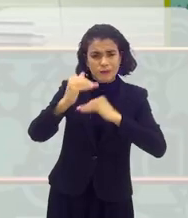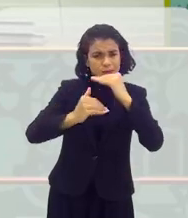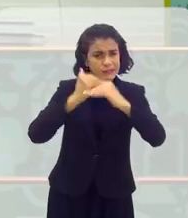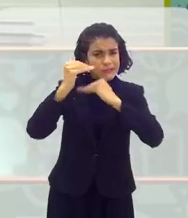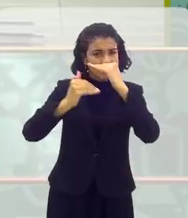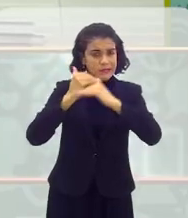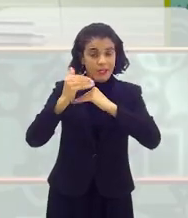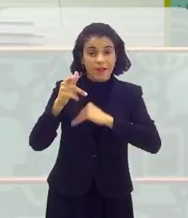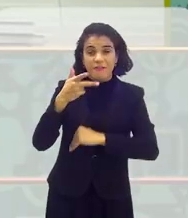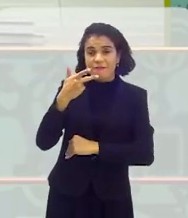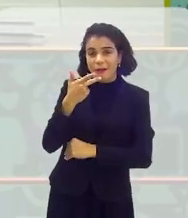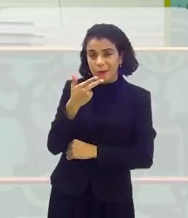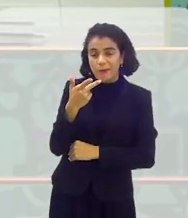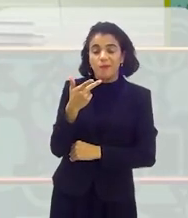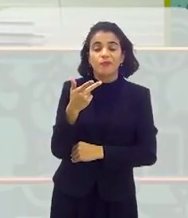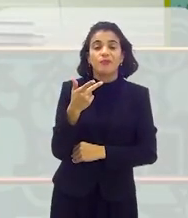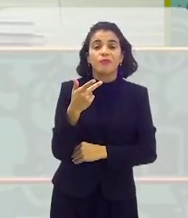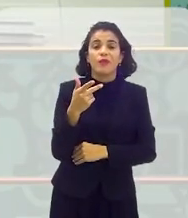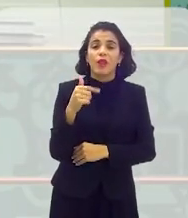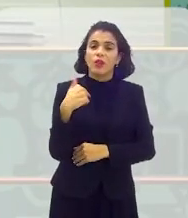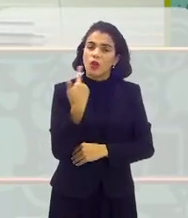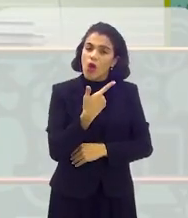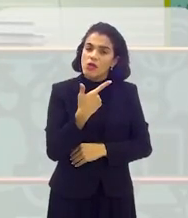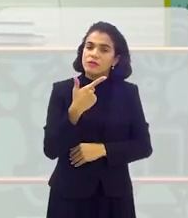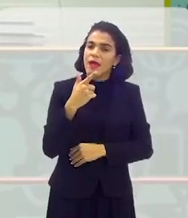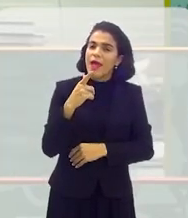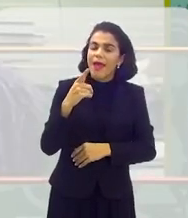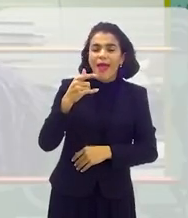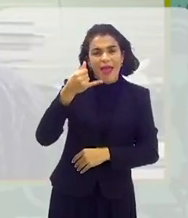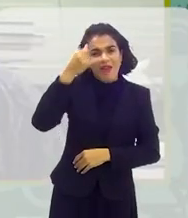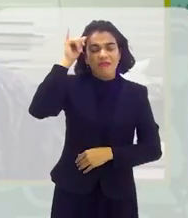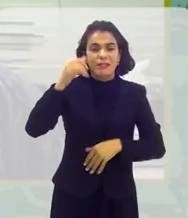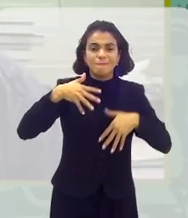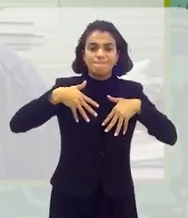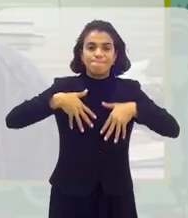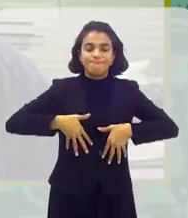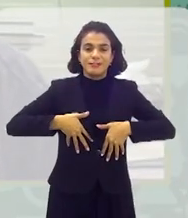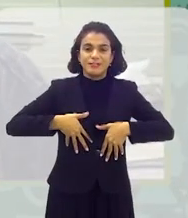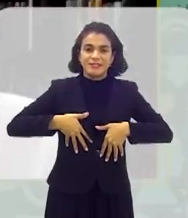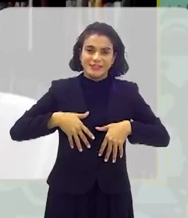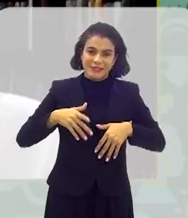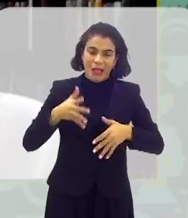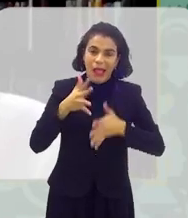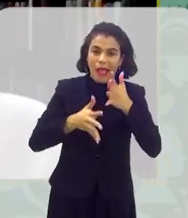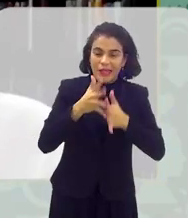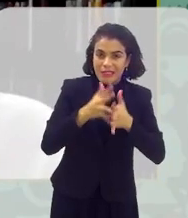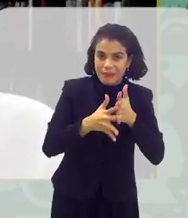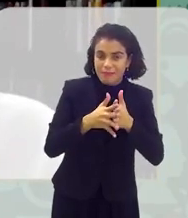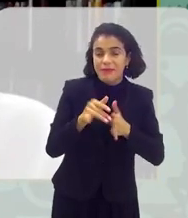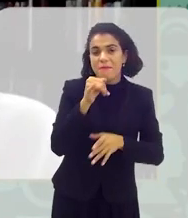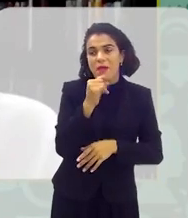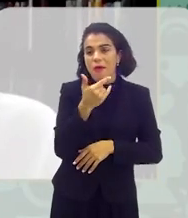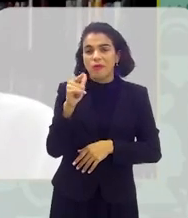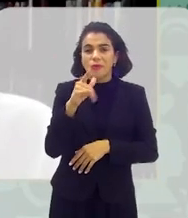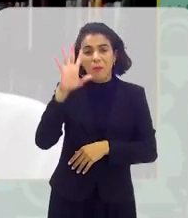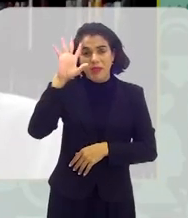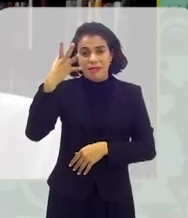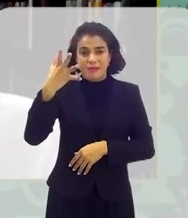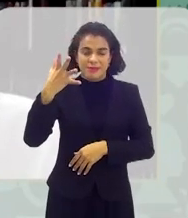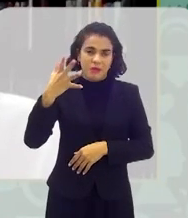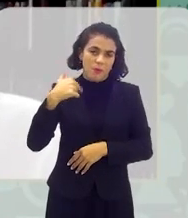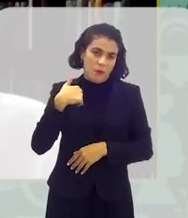ótimos além do que o Luiz falou de você evitar as criatividade evita também algum efeito externo por exemplo